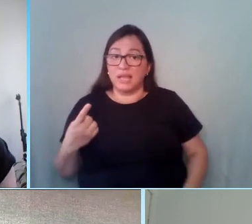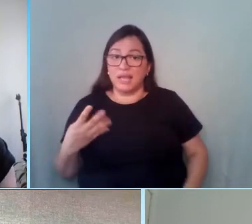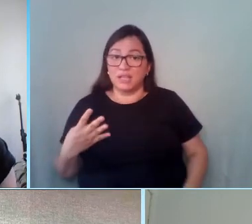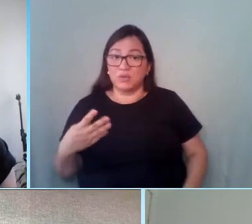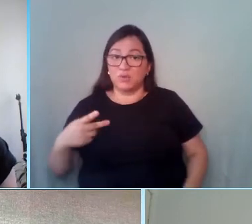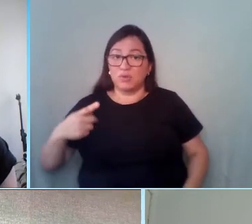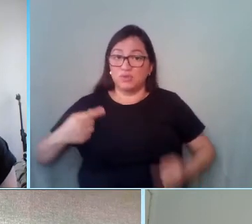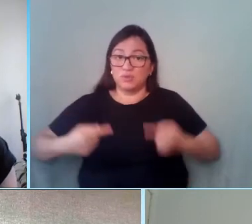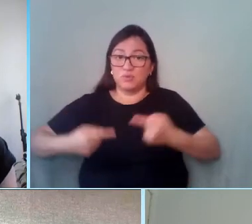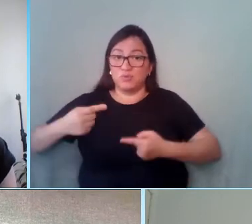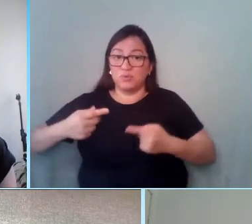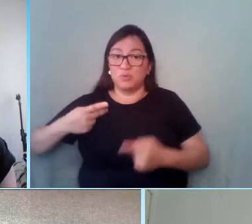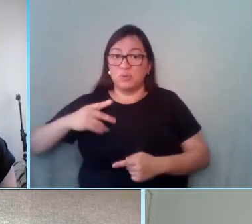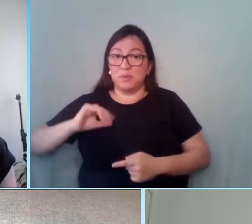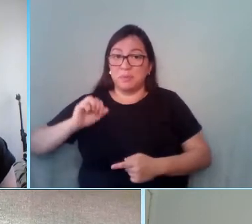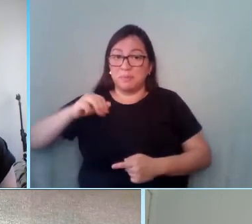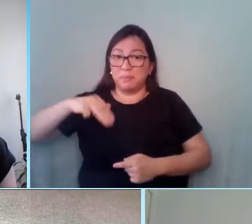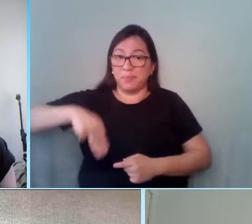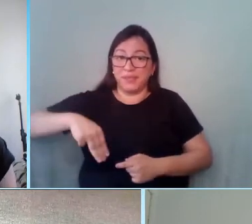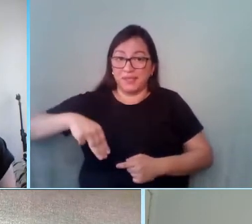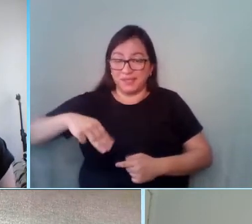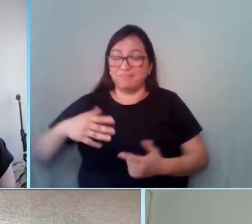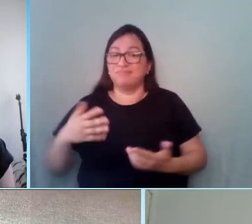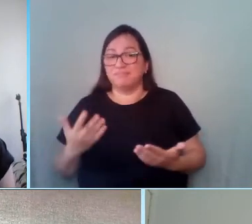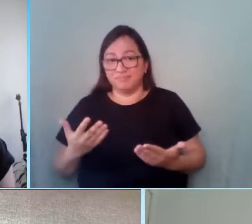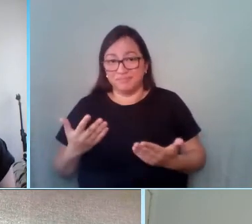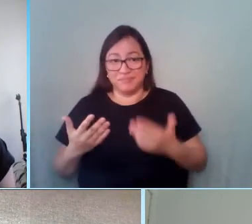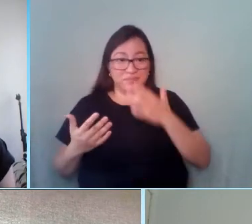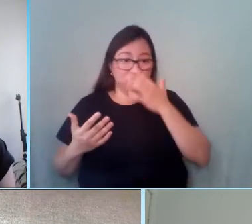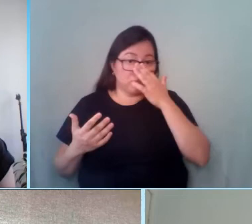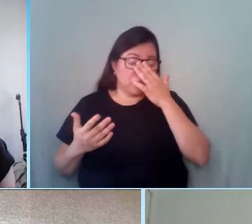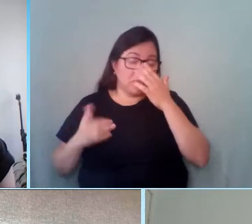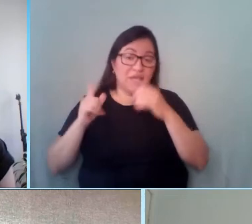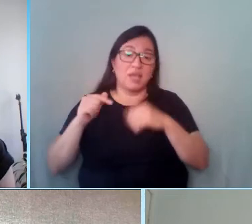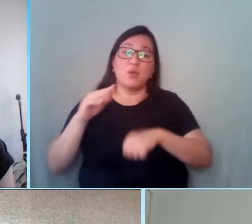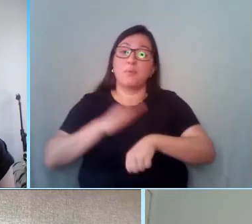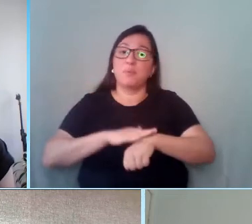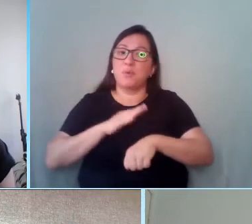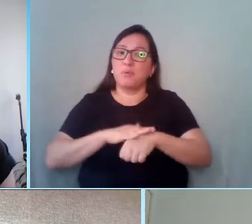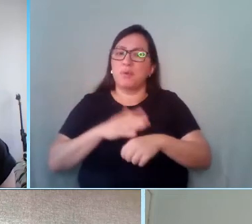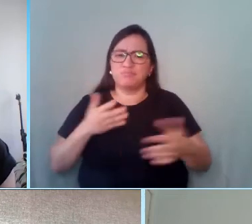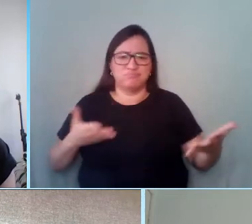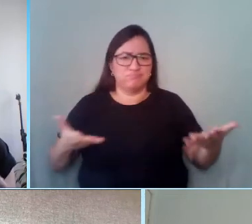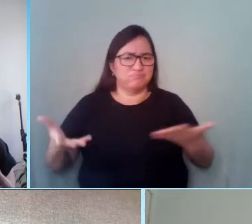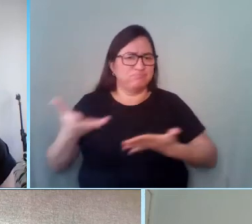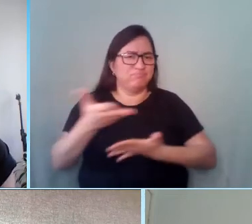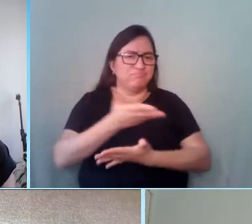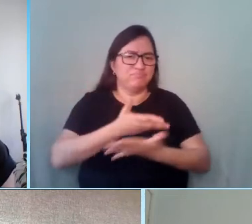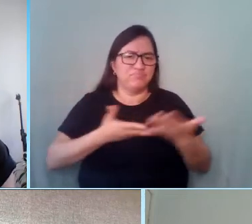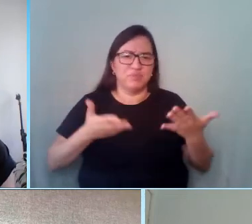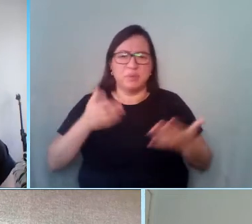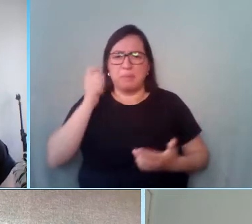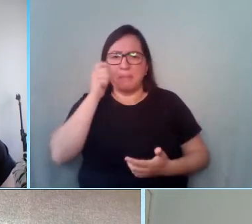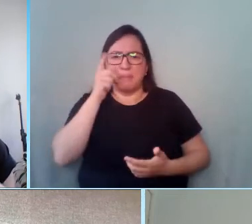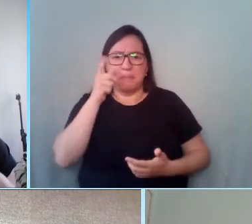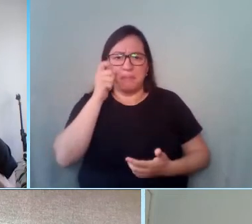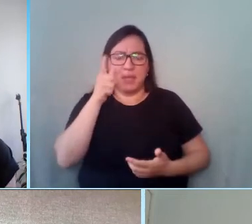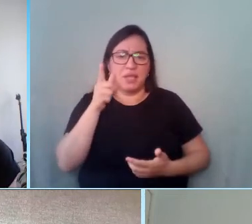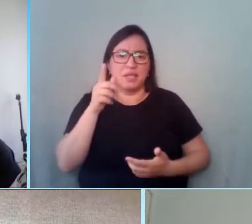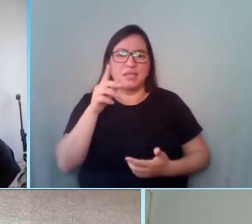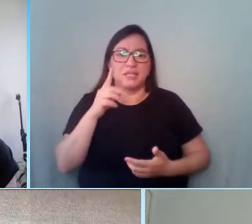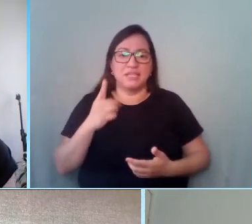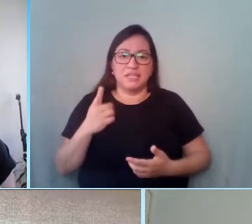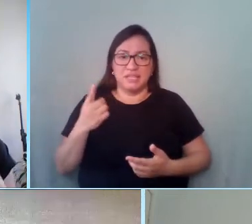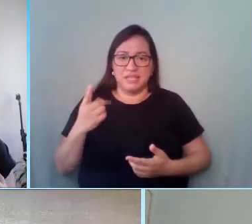hoje 14 edições do PIN Debate, um momento que a gente compartilhou em todas as manhãs não, de 15 em